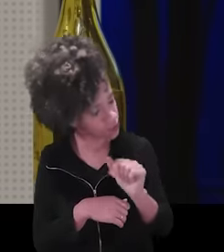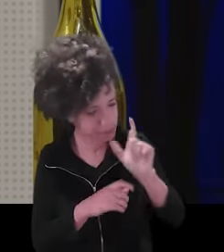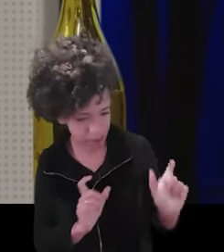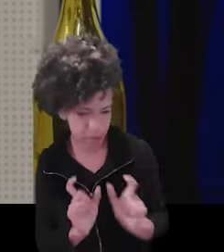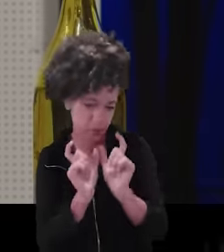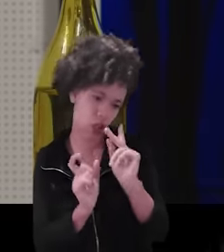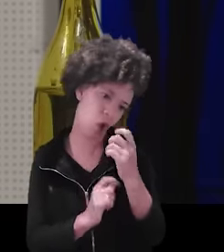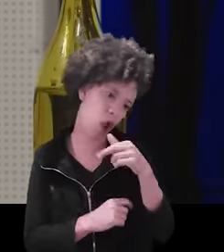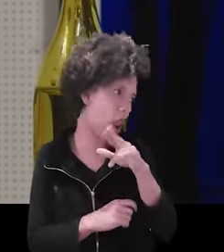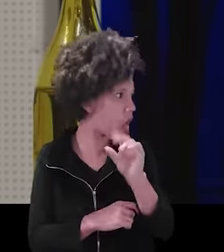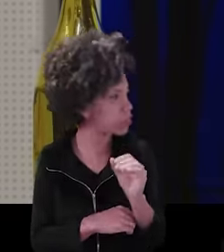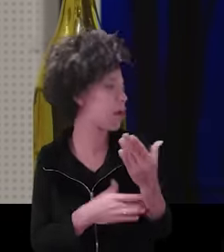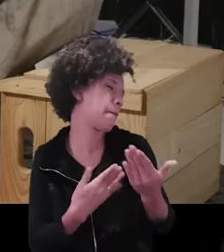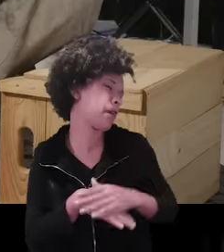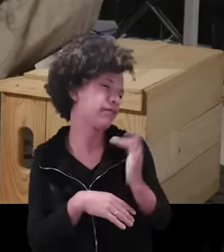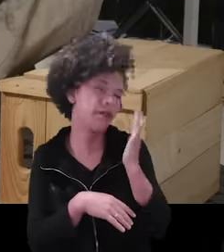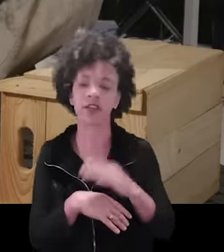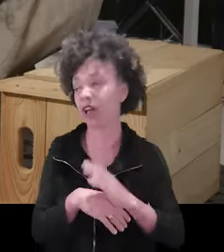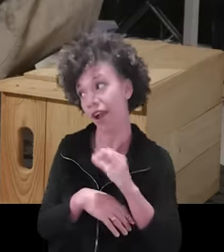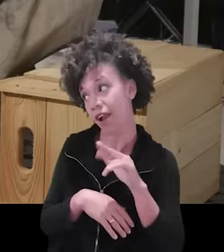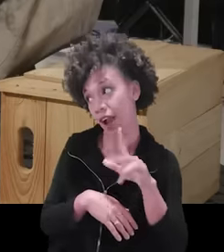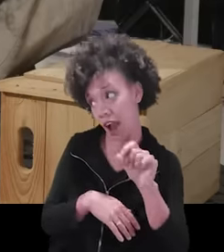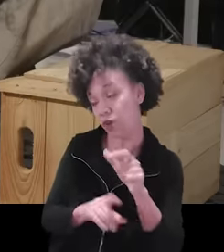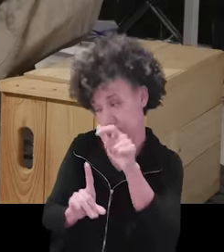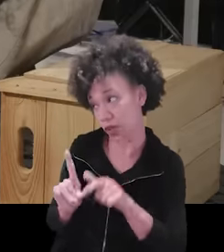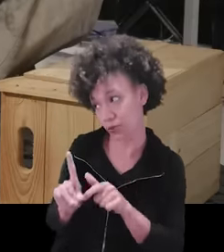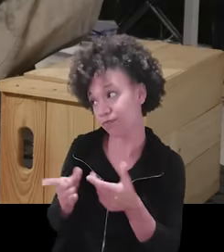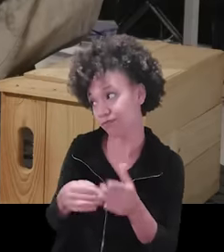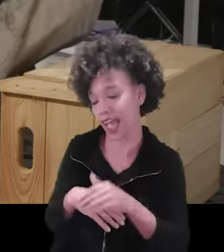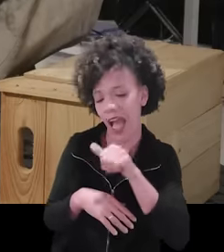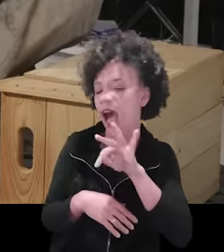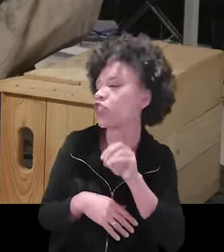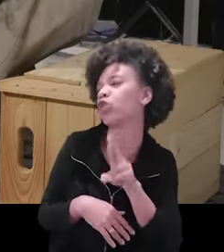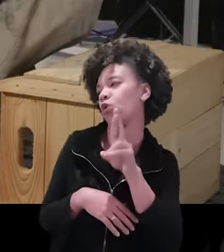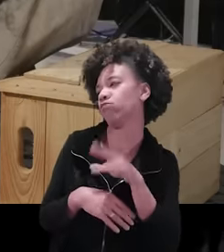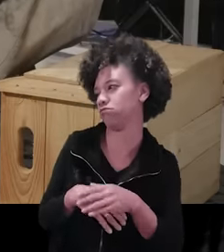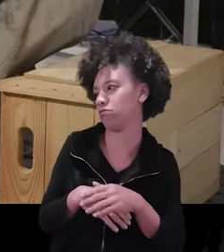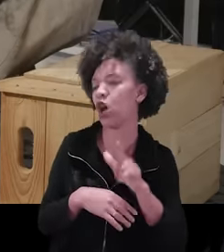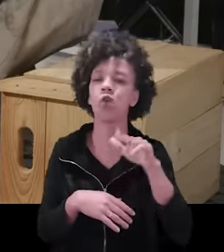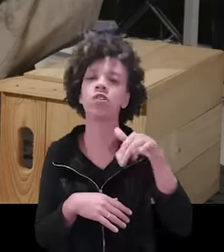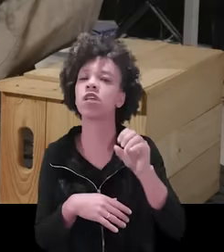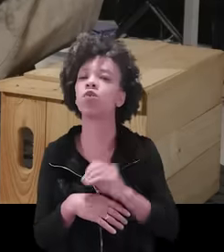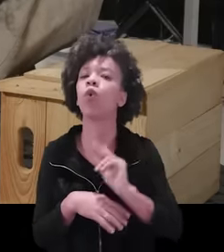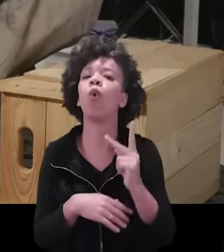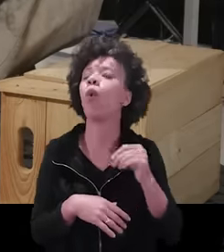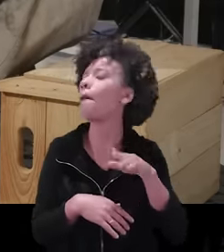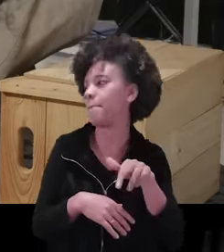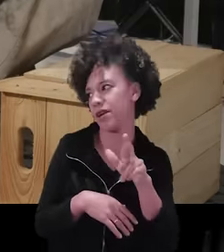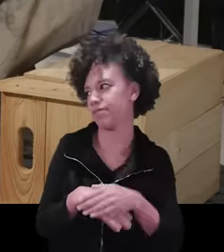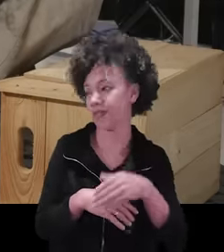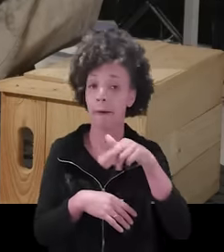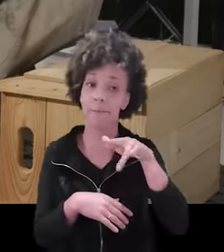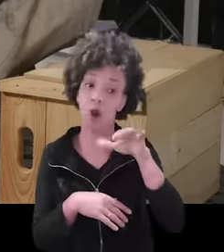Duda e Orlando que eu morava lá ficar mais fácil de Carlos Artur Carlos ator legal Marcelo honra